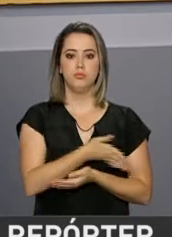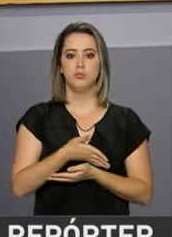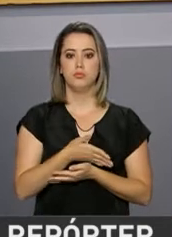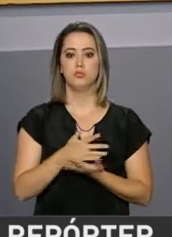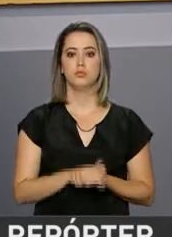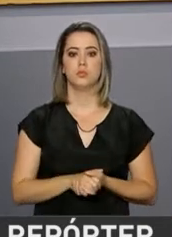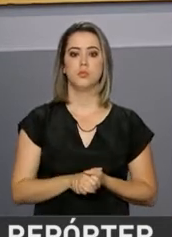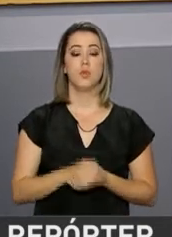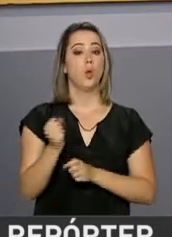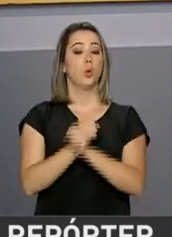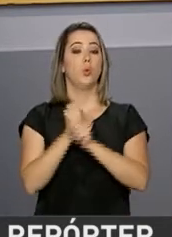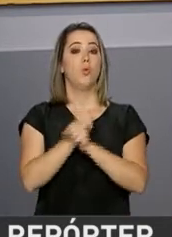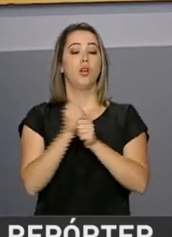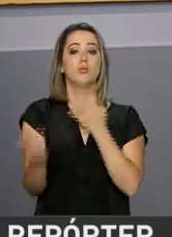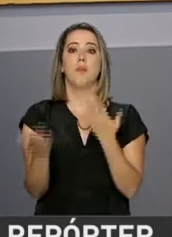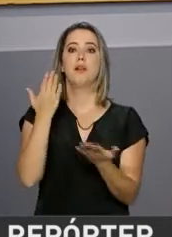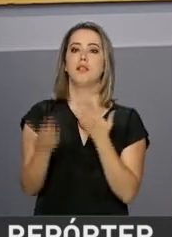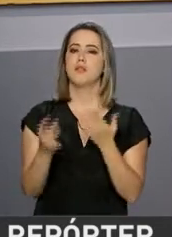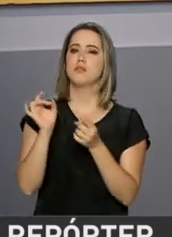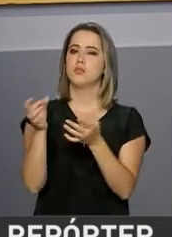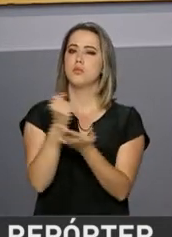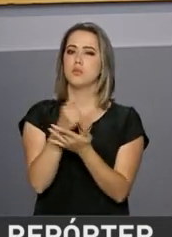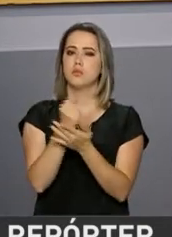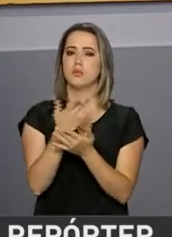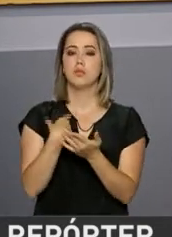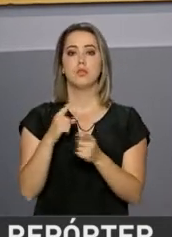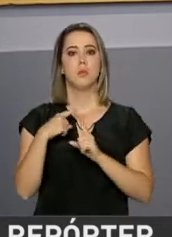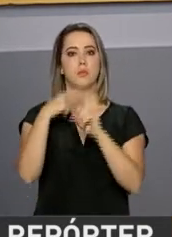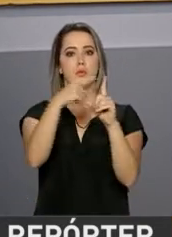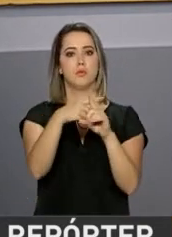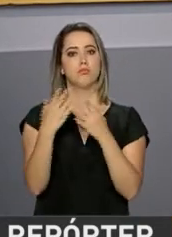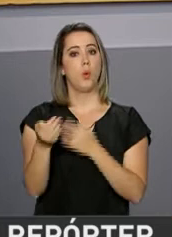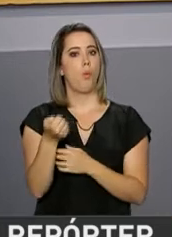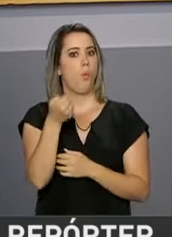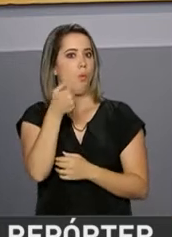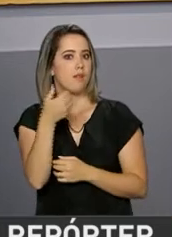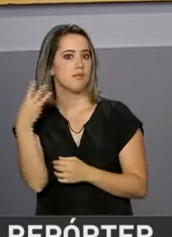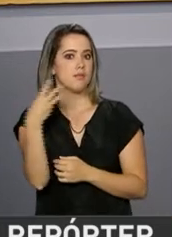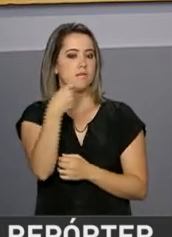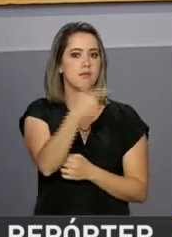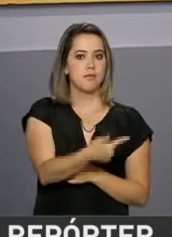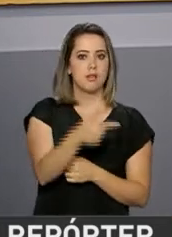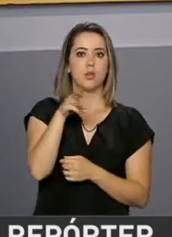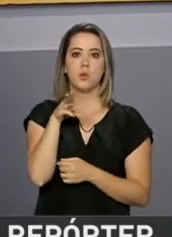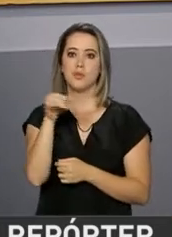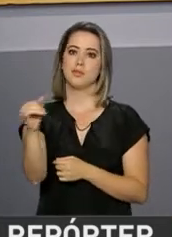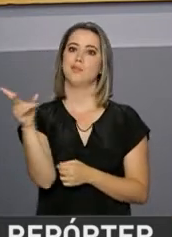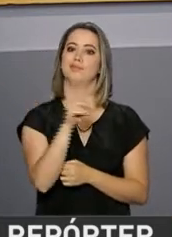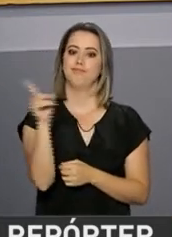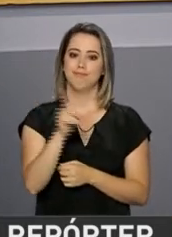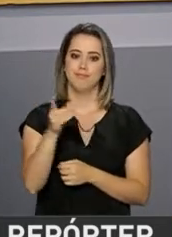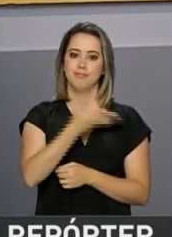no ano a balança comercial brasileira registrou um saldo positivo de aproximadamente 32 bilhões de